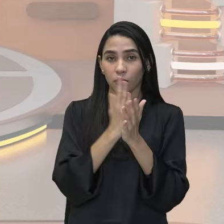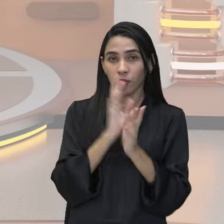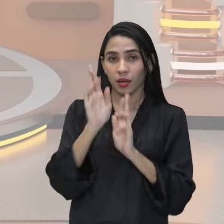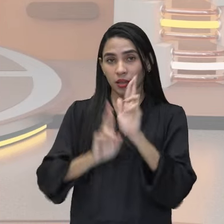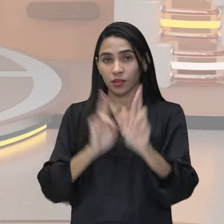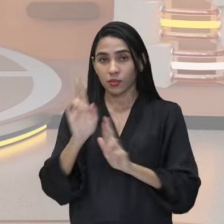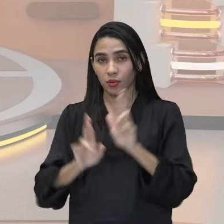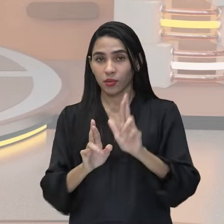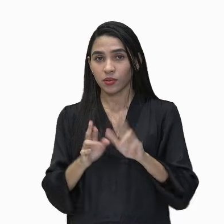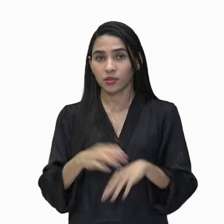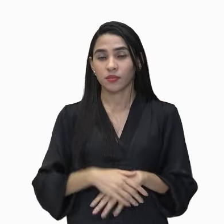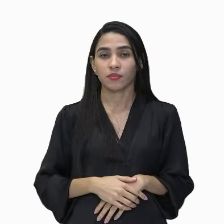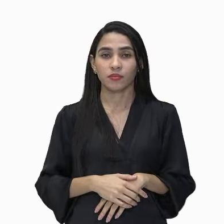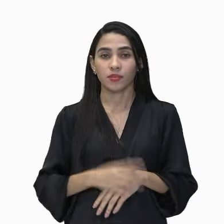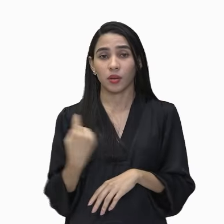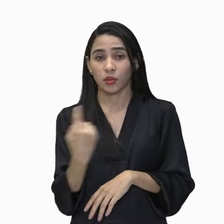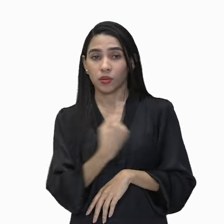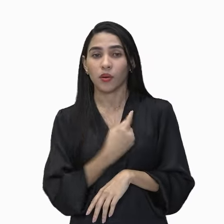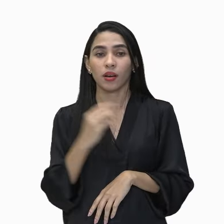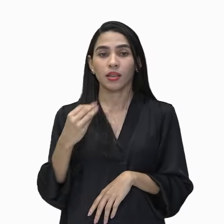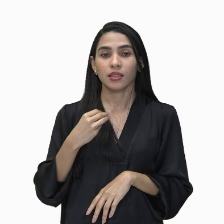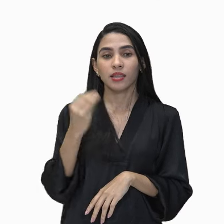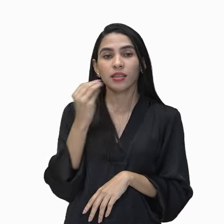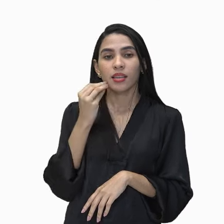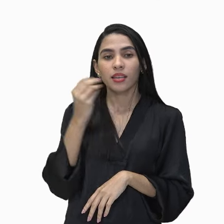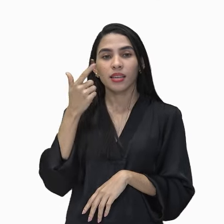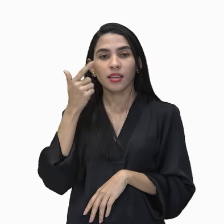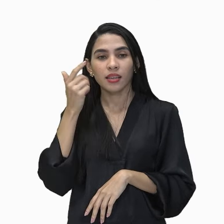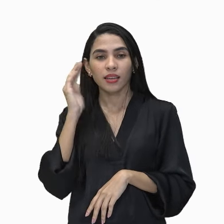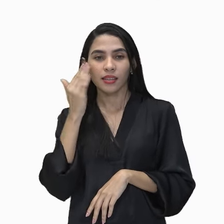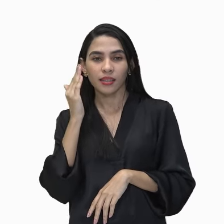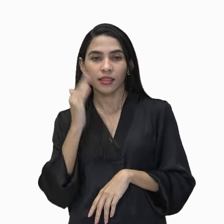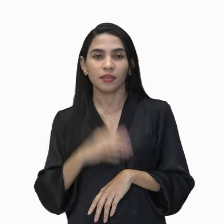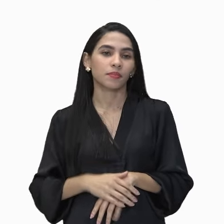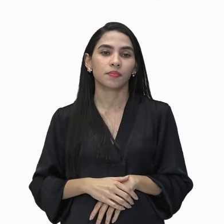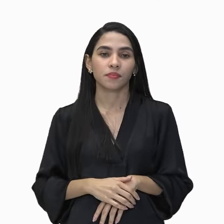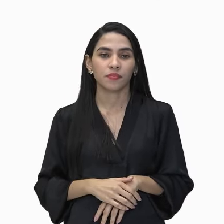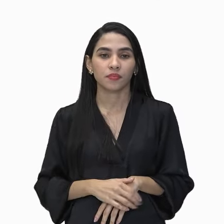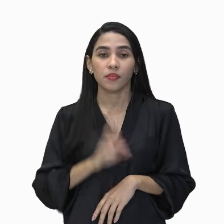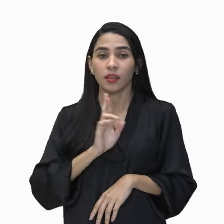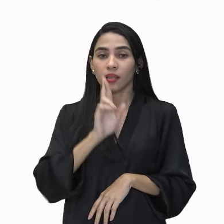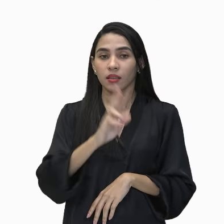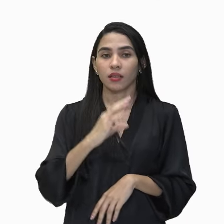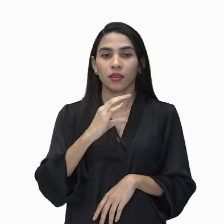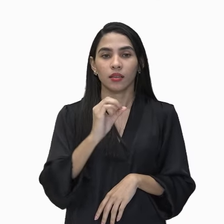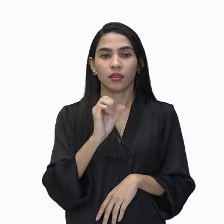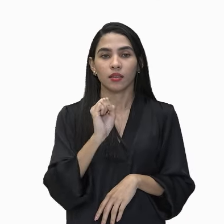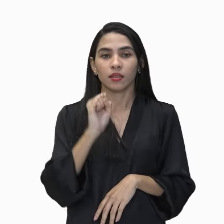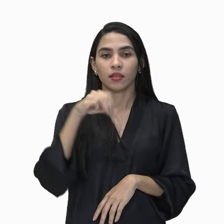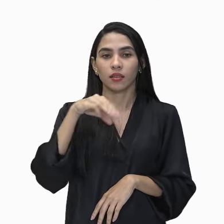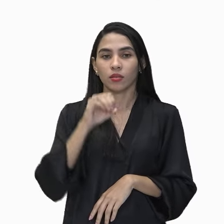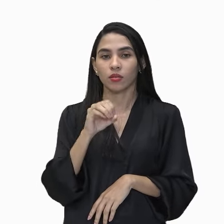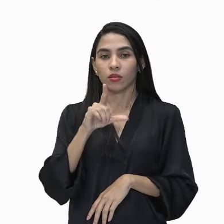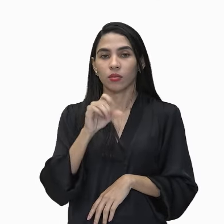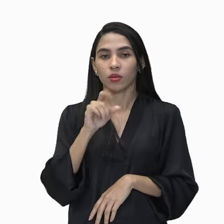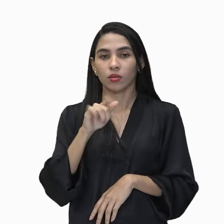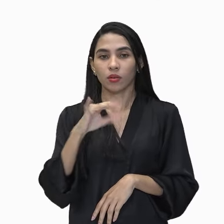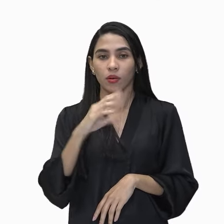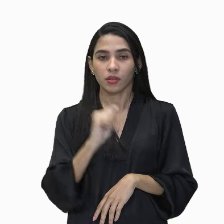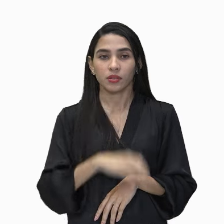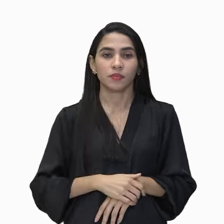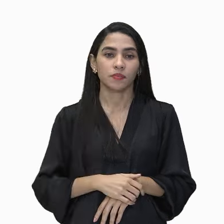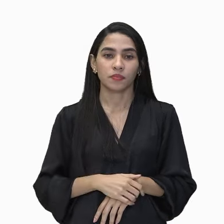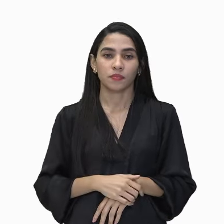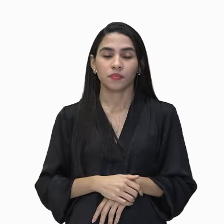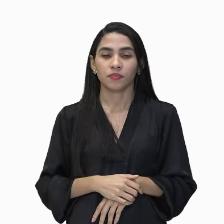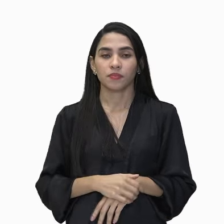que tem entender o que era esse humano. Vamos lá. Nós temos a resposta cosmológica, né? Que